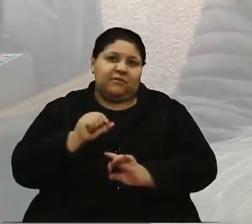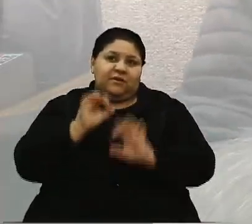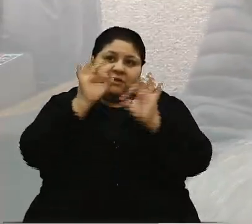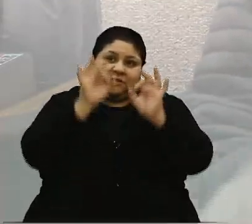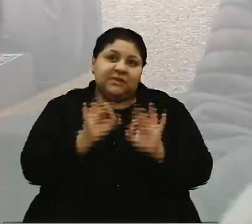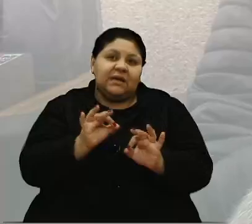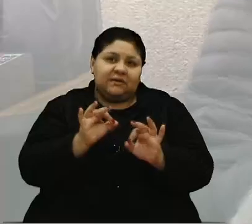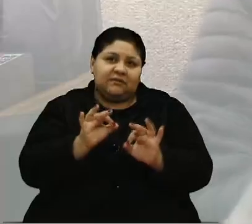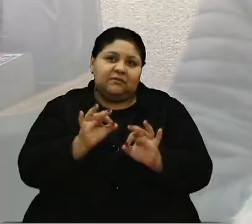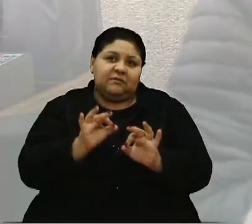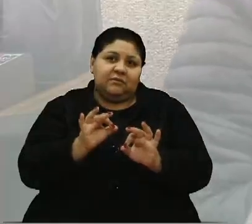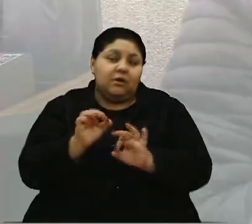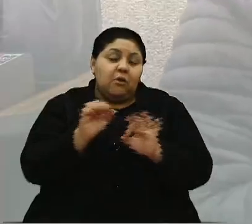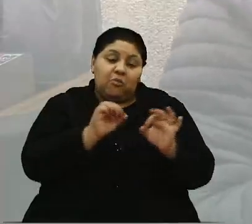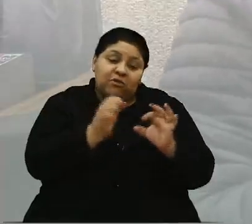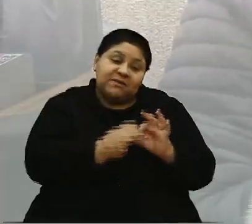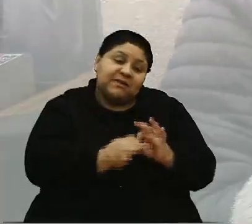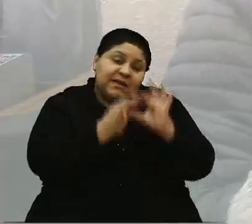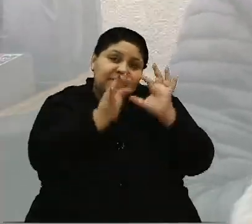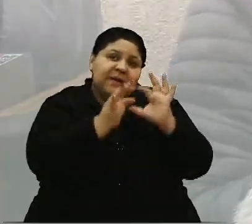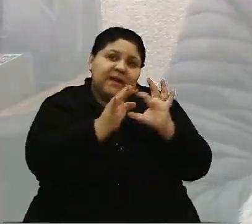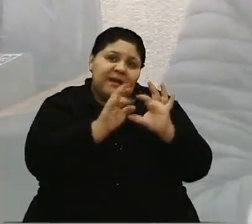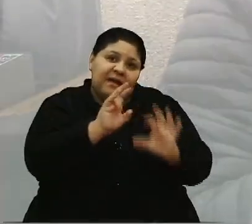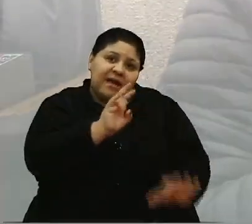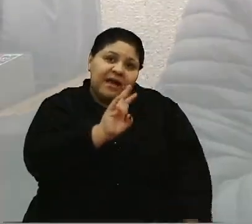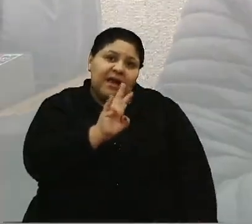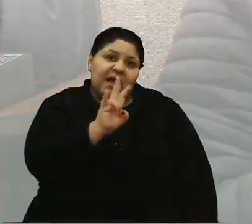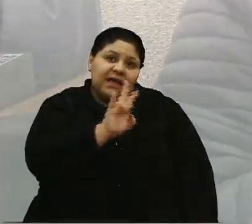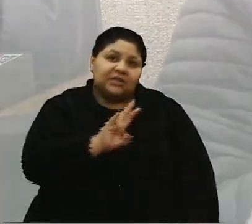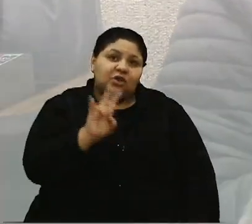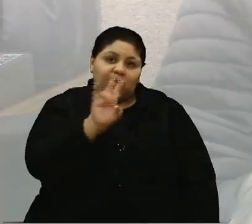esta possa se livrar desta situação.